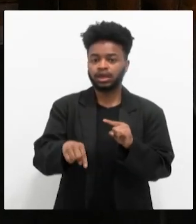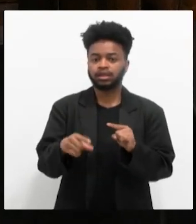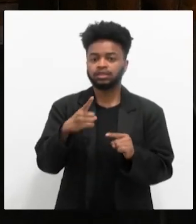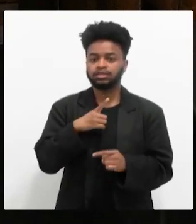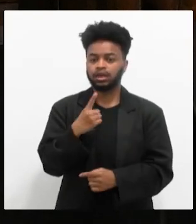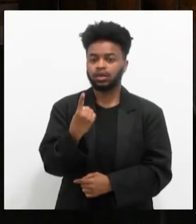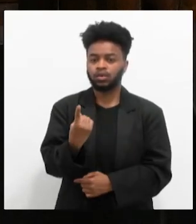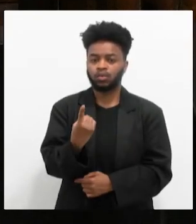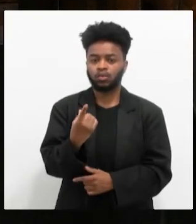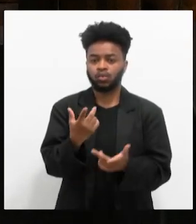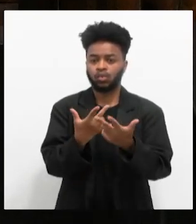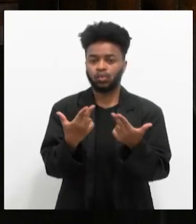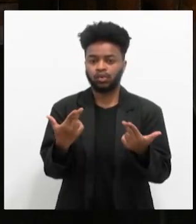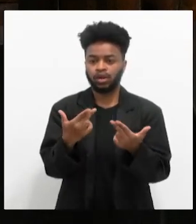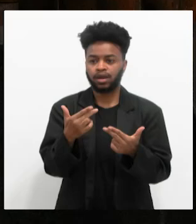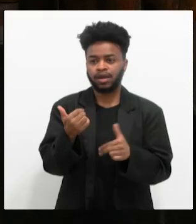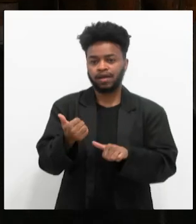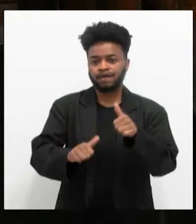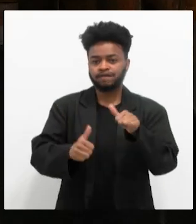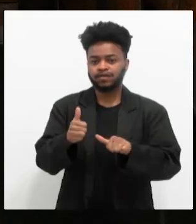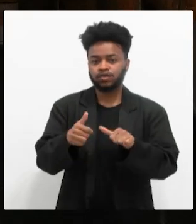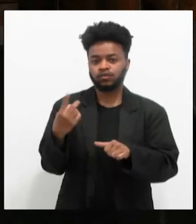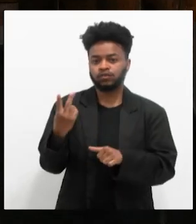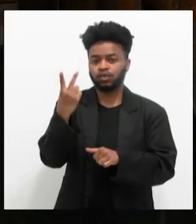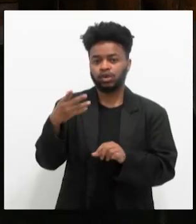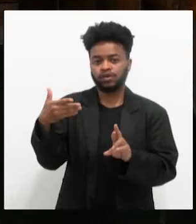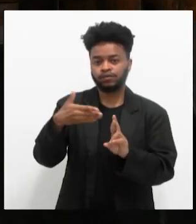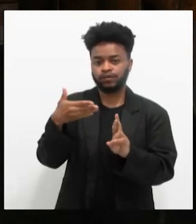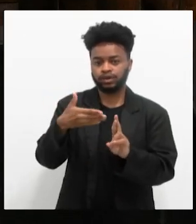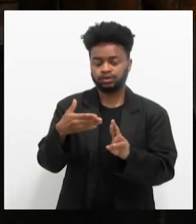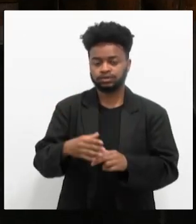itens, revisão dos preços de referência.